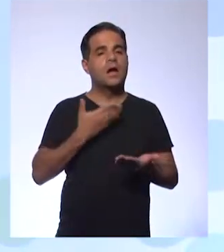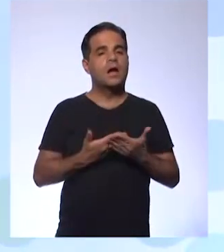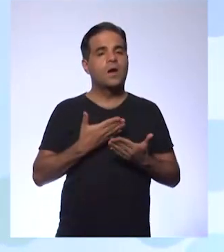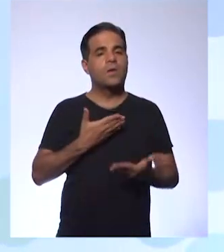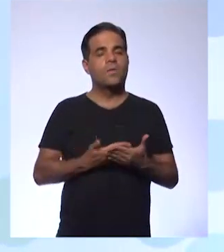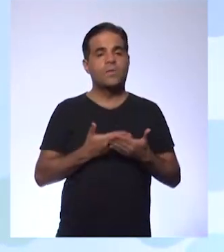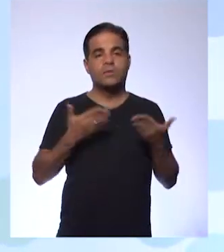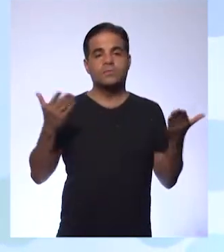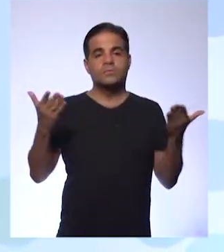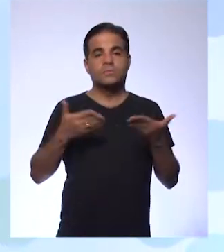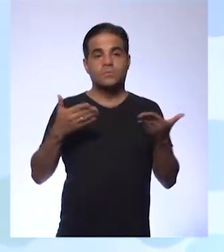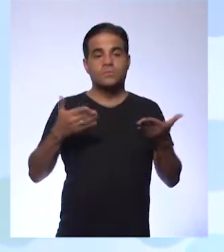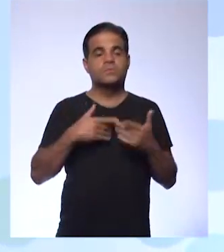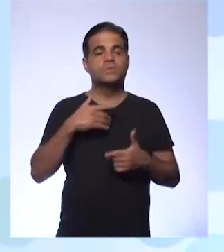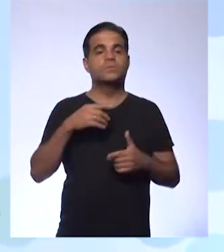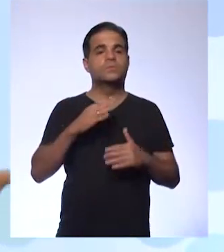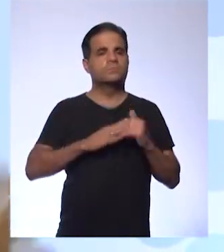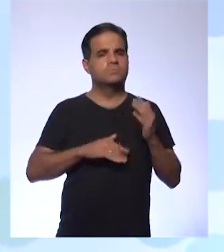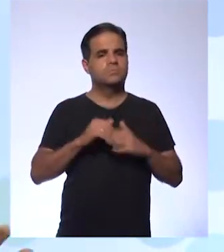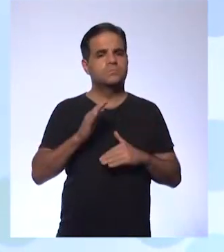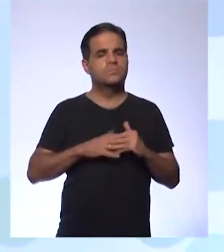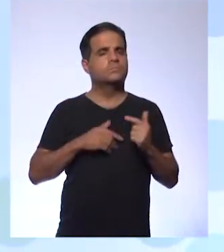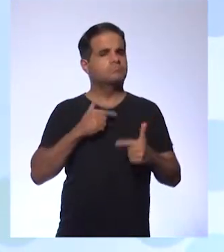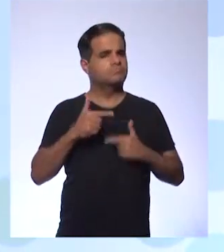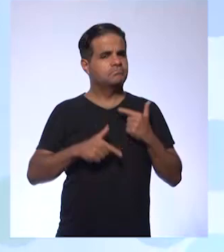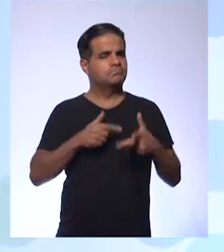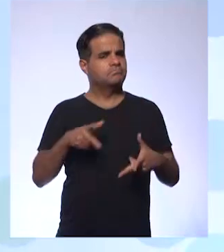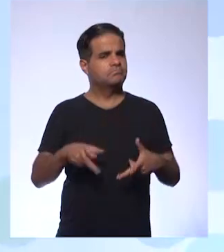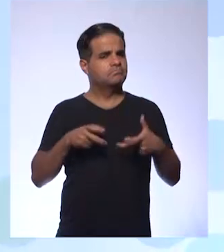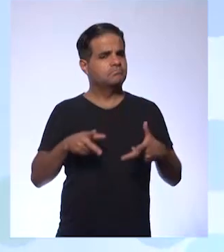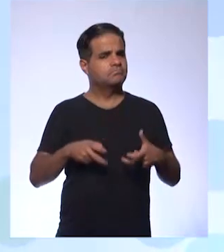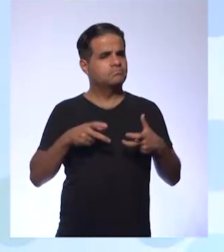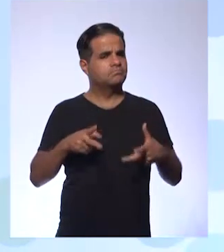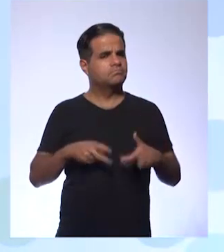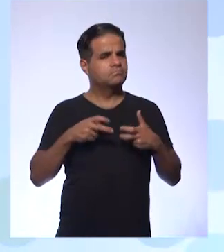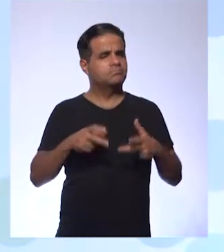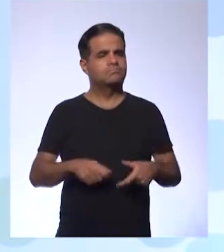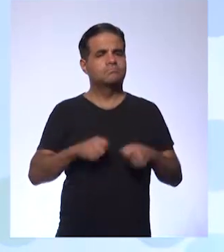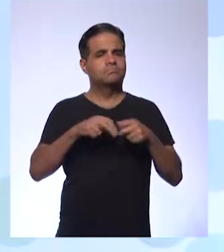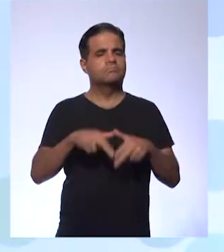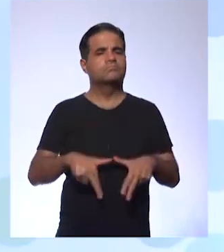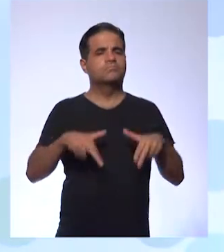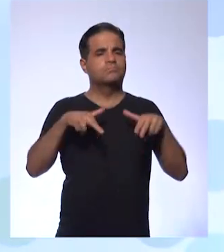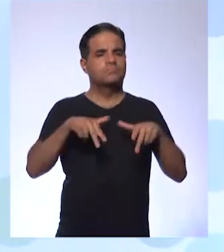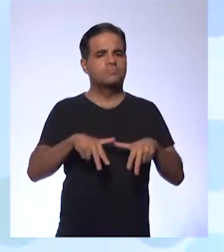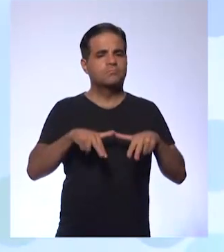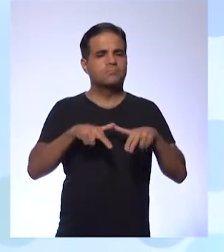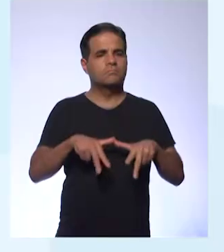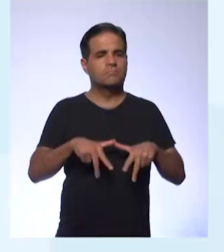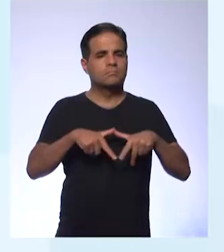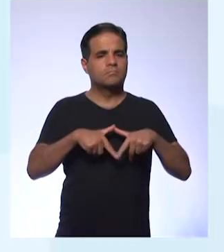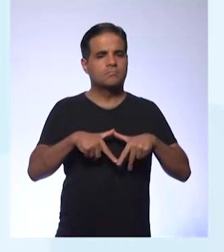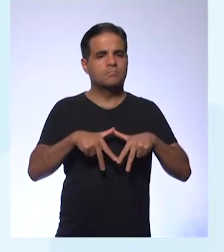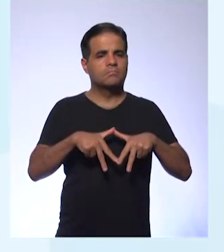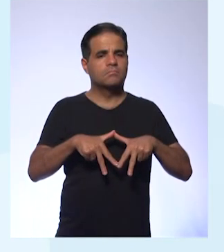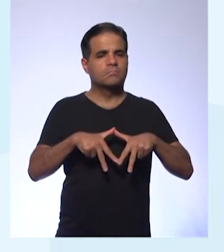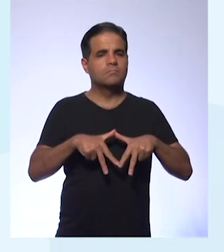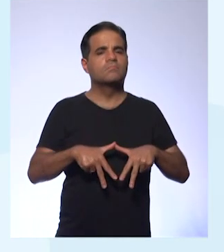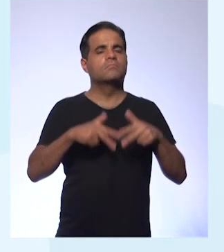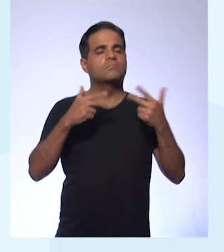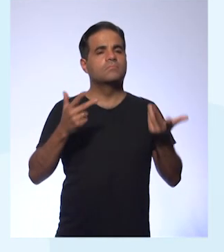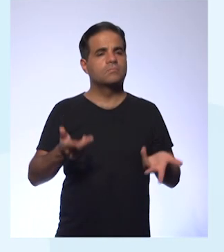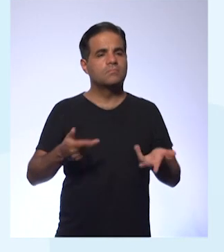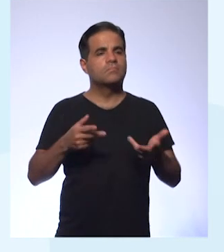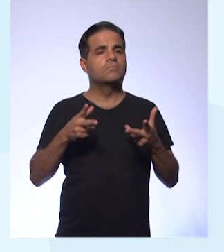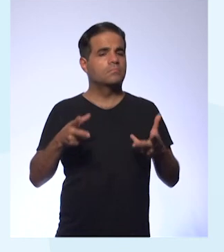essa habilidade aí que a gente trabalhou muito e vamos explorar o gênero poema. Quais são os objetivos? Além